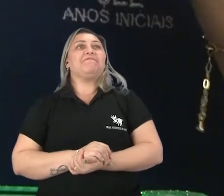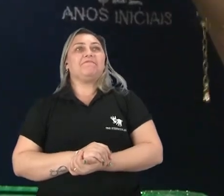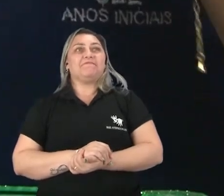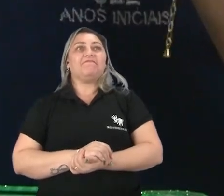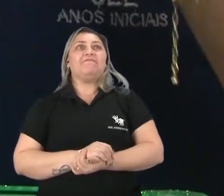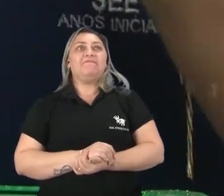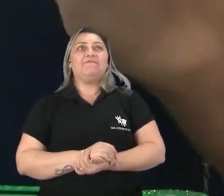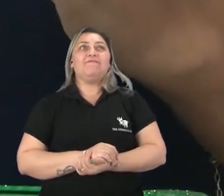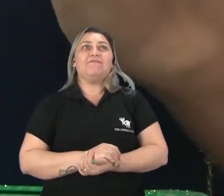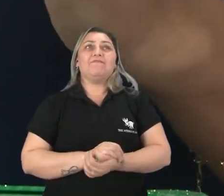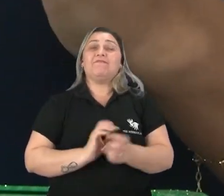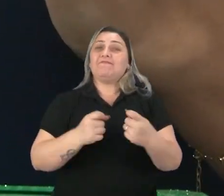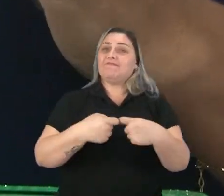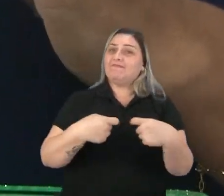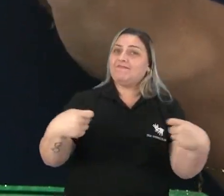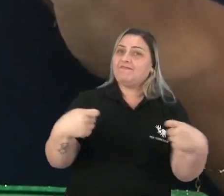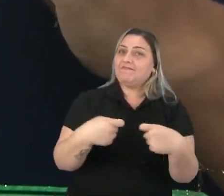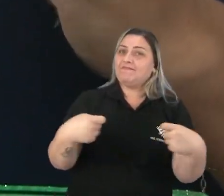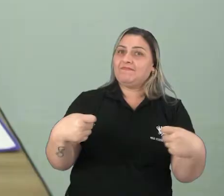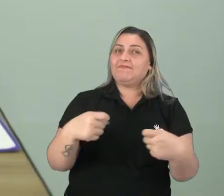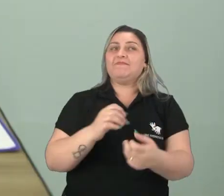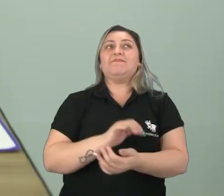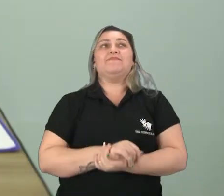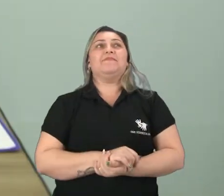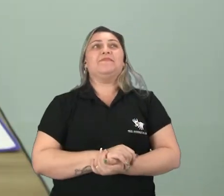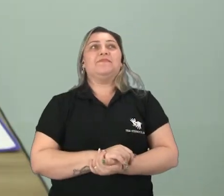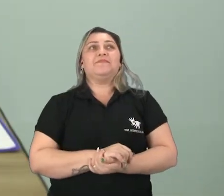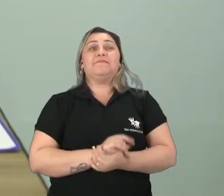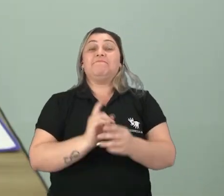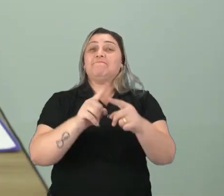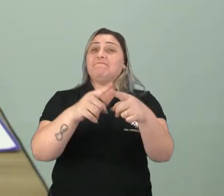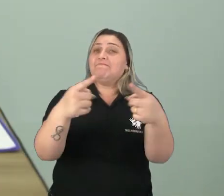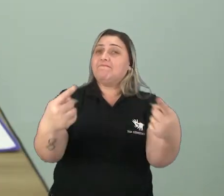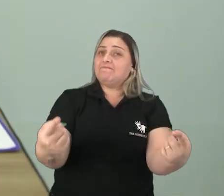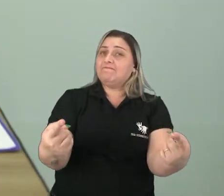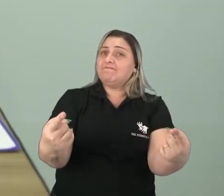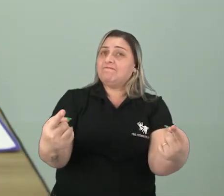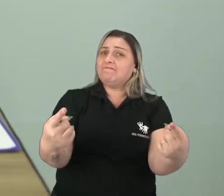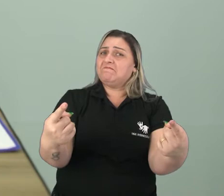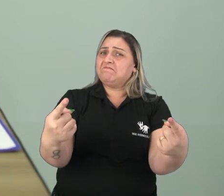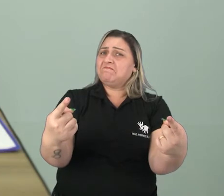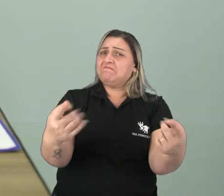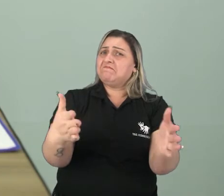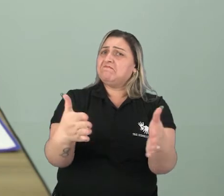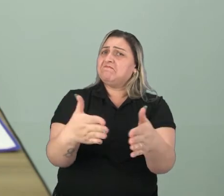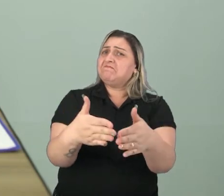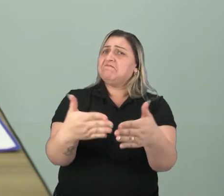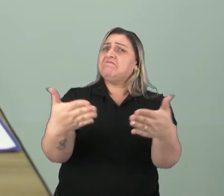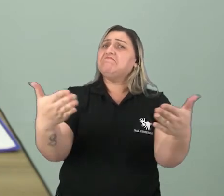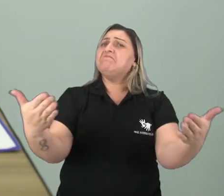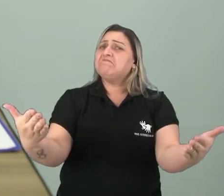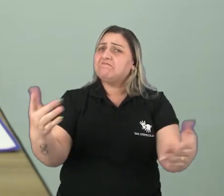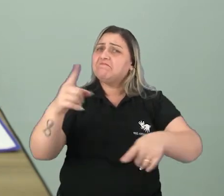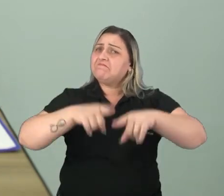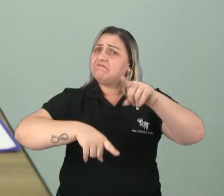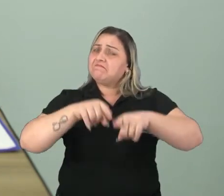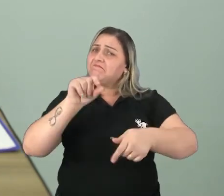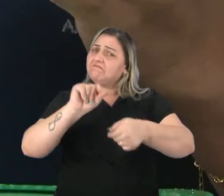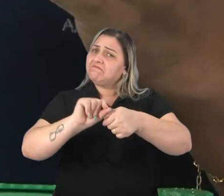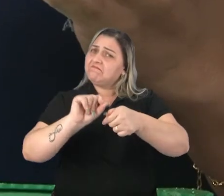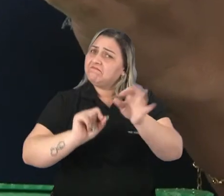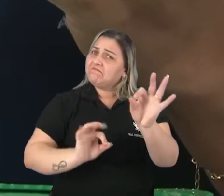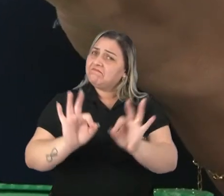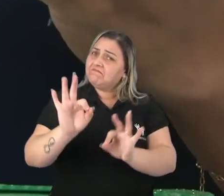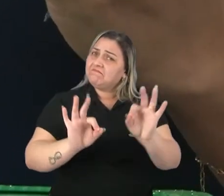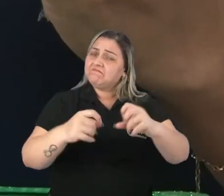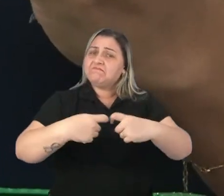temos um par de meias mas de que material foi para ele produzido a